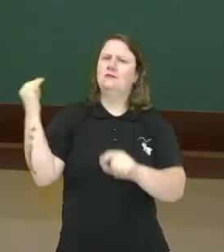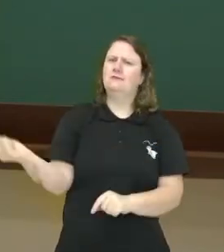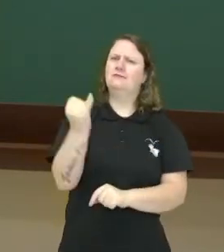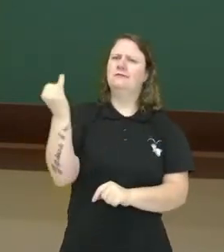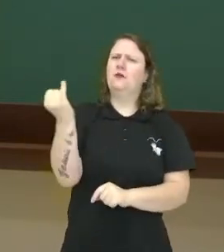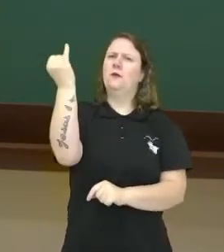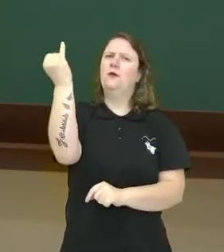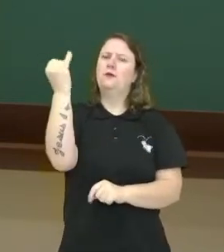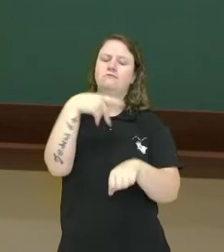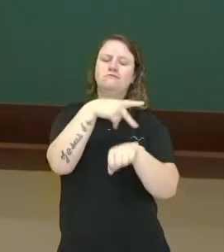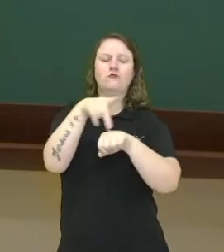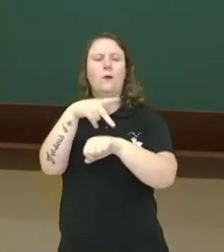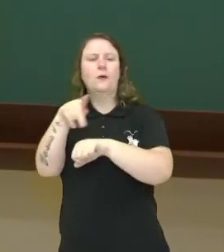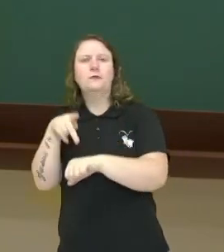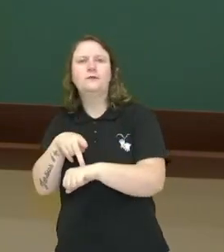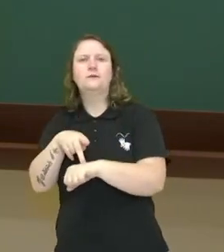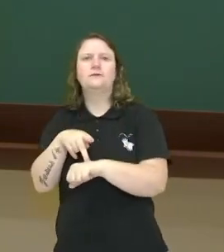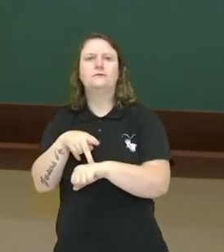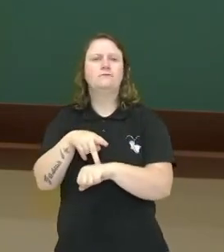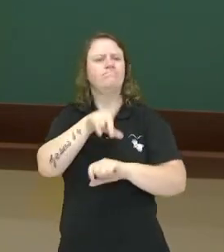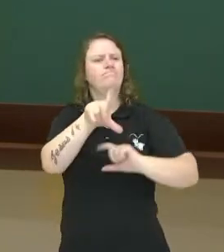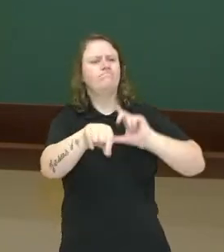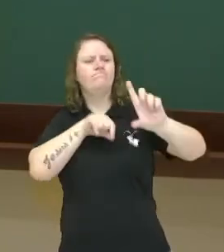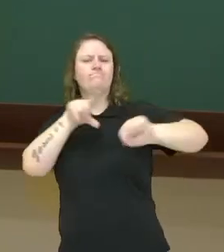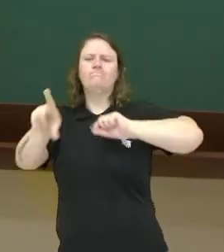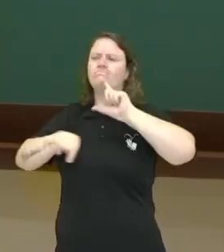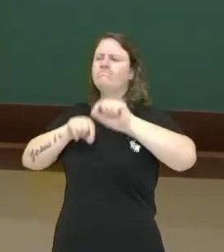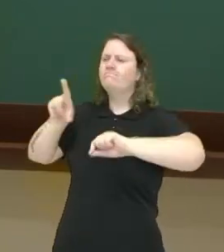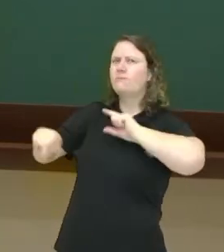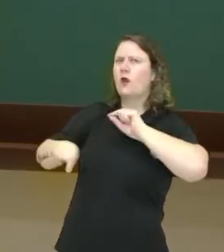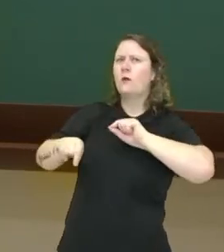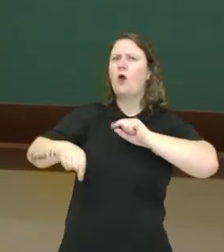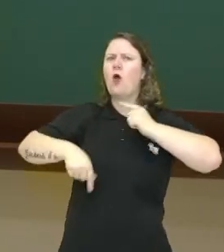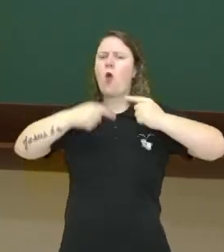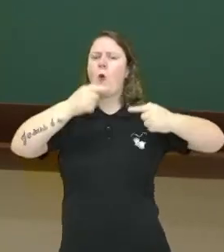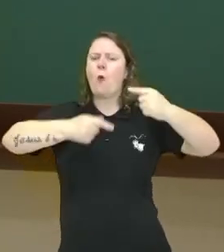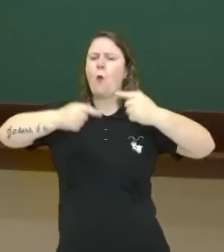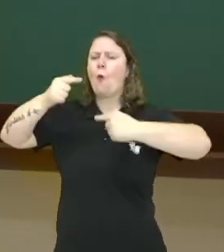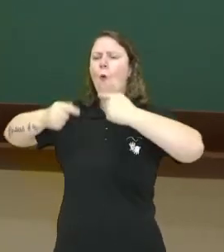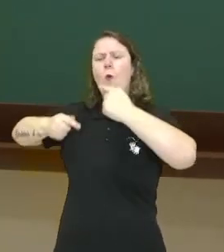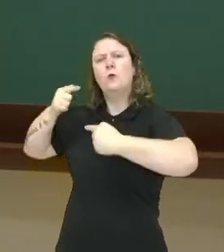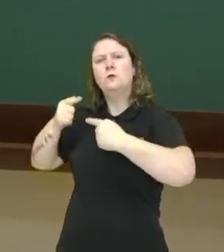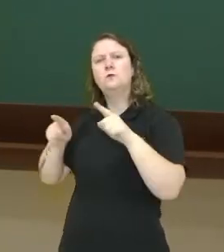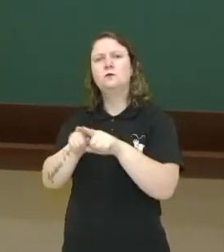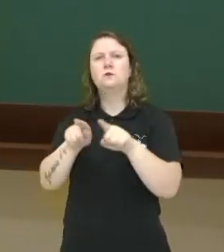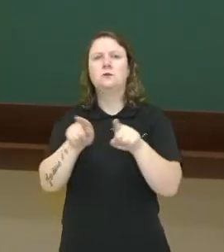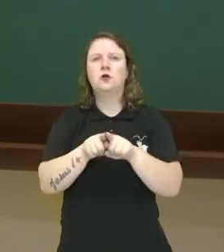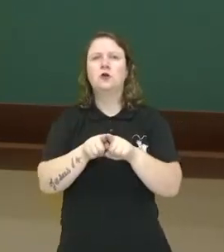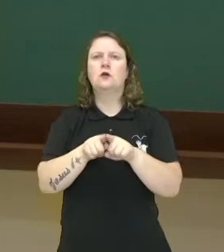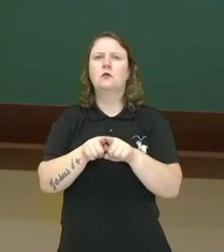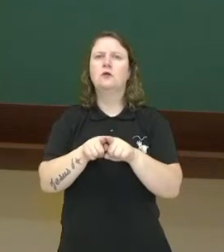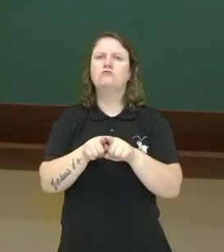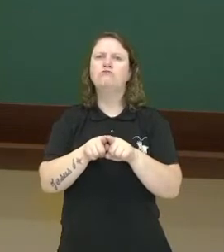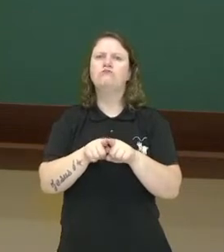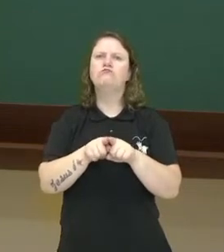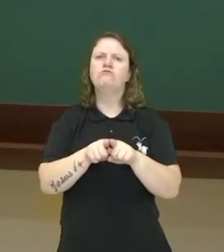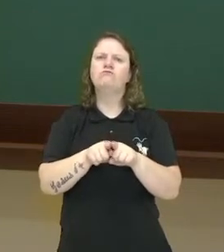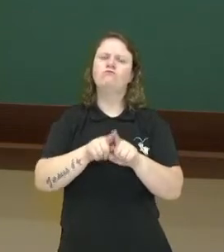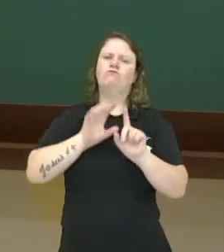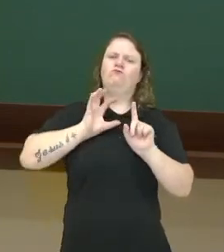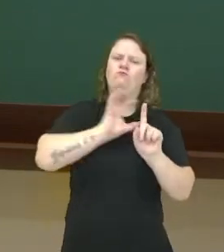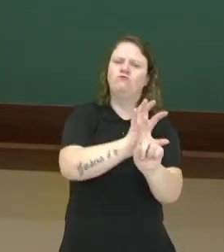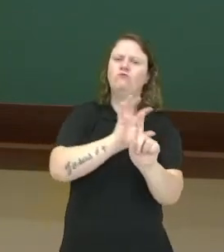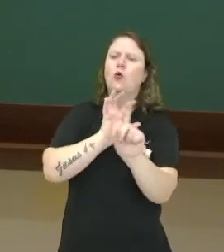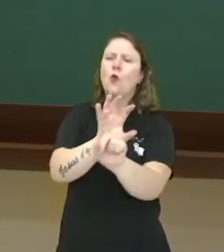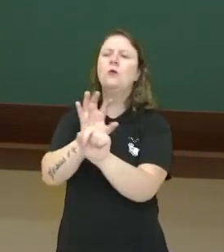importância desses países nas decisões. Eles passam a fazer parte de forma mais permanente, mais